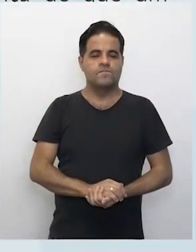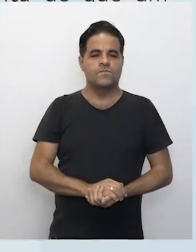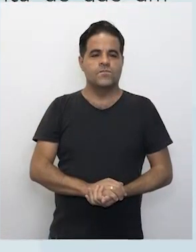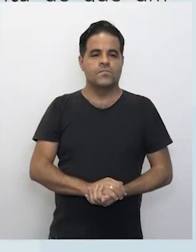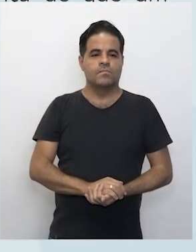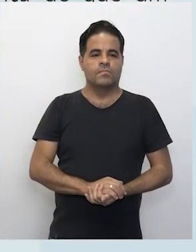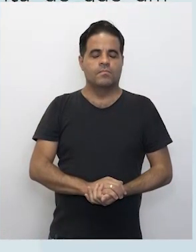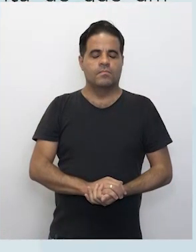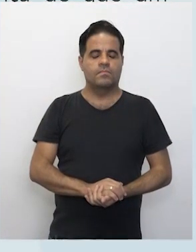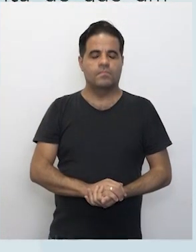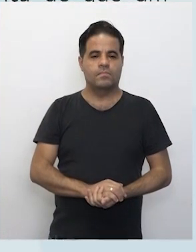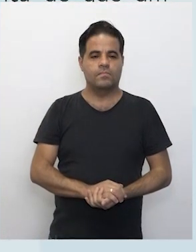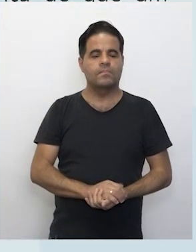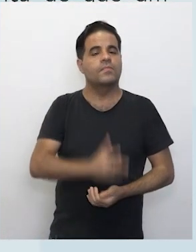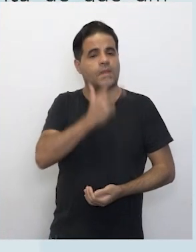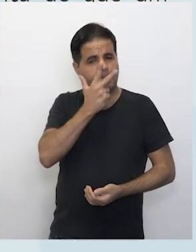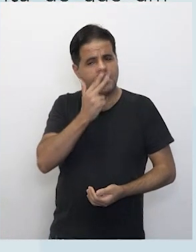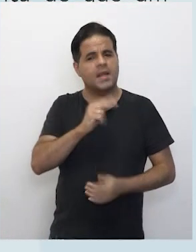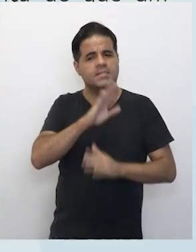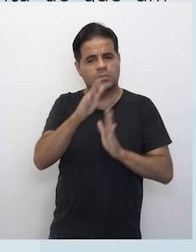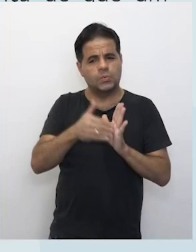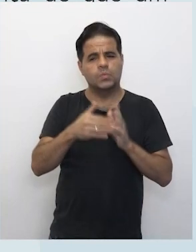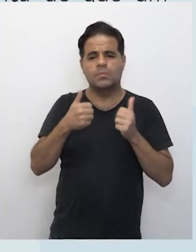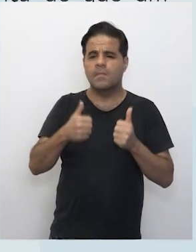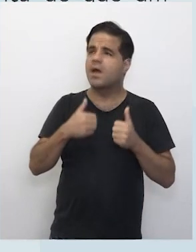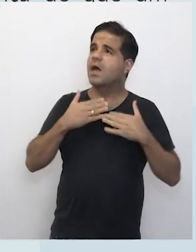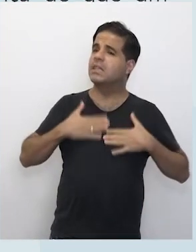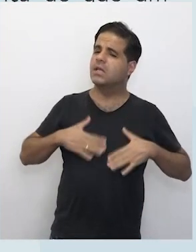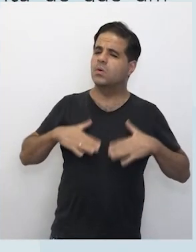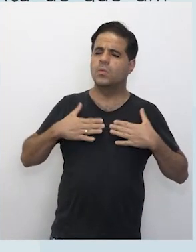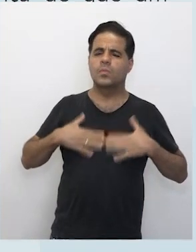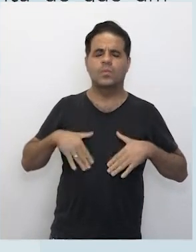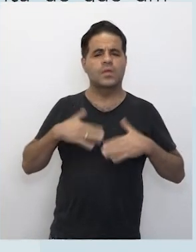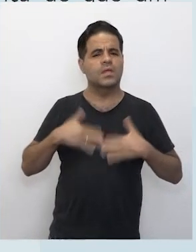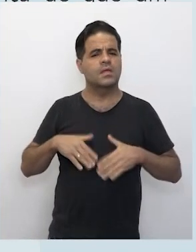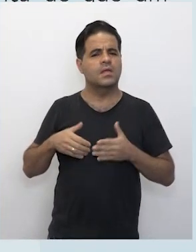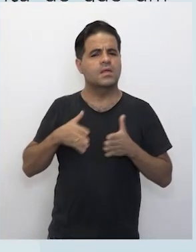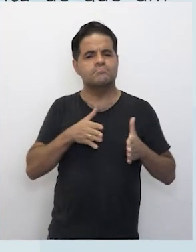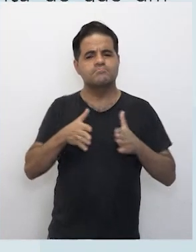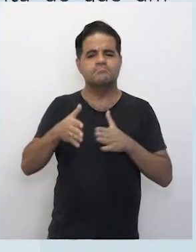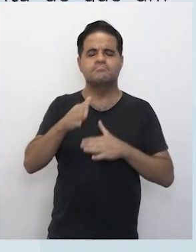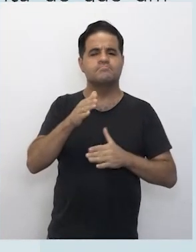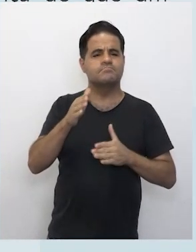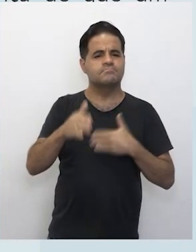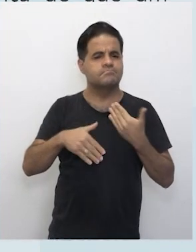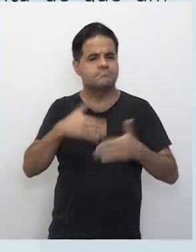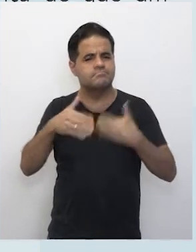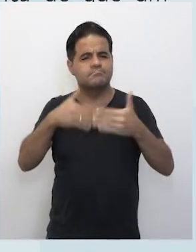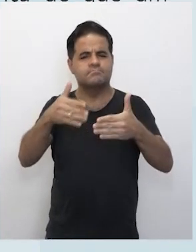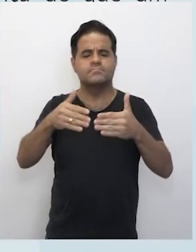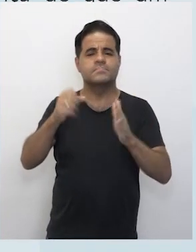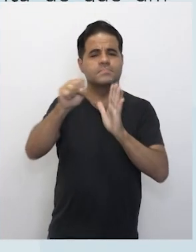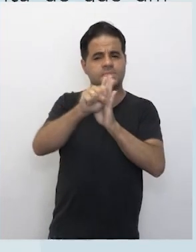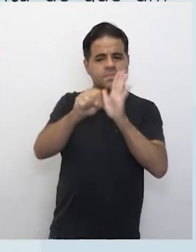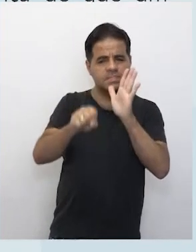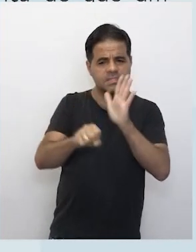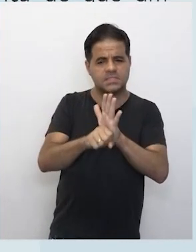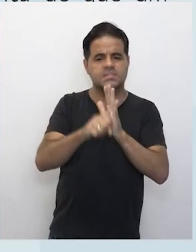Bom, parece que está tudo bem, tudo indo tranquilamente com a carreira da Artemisia, mesmo lá no